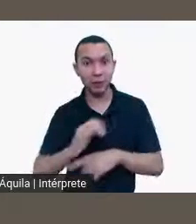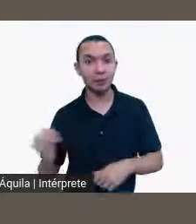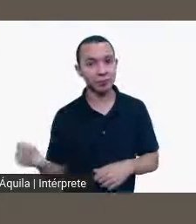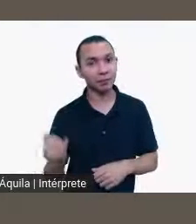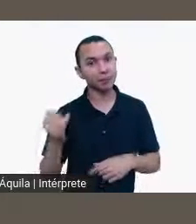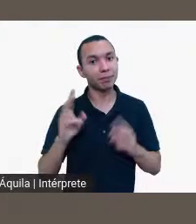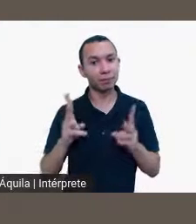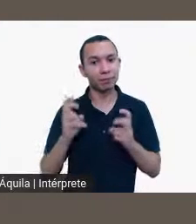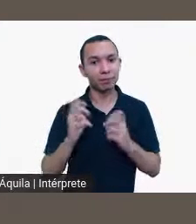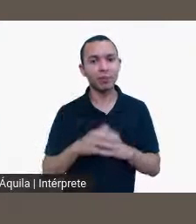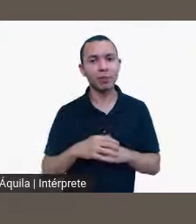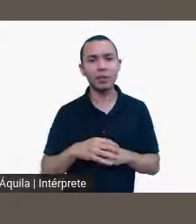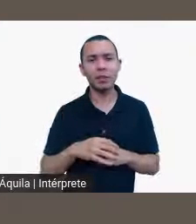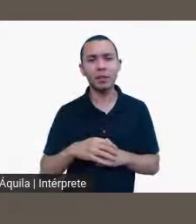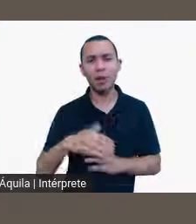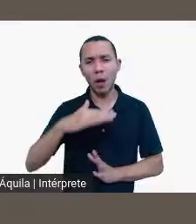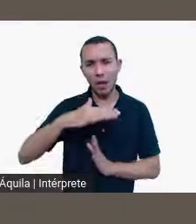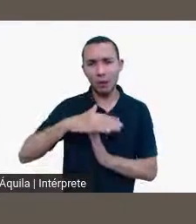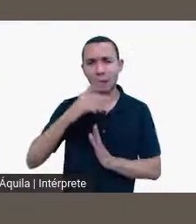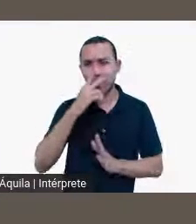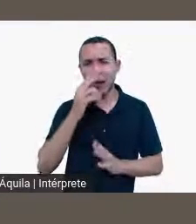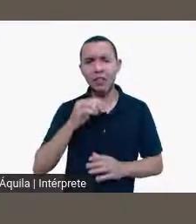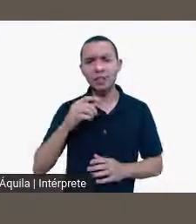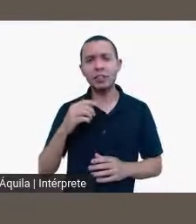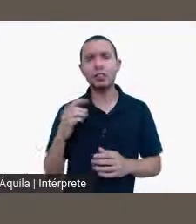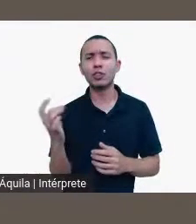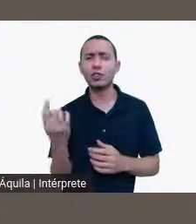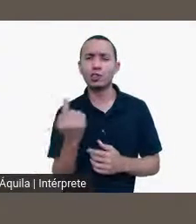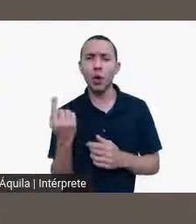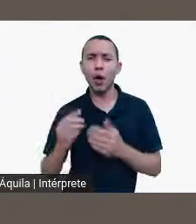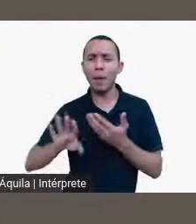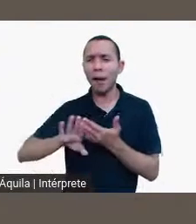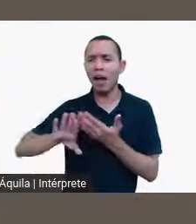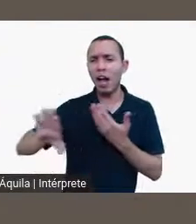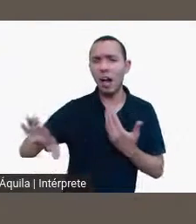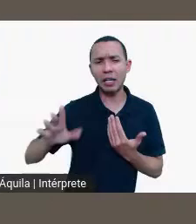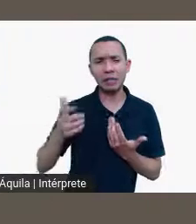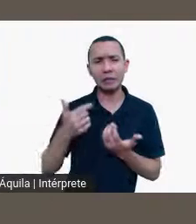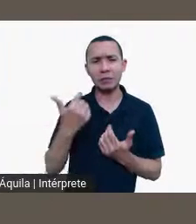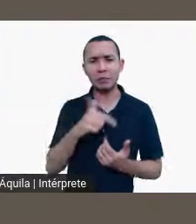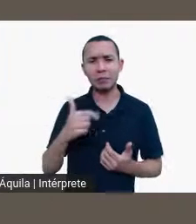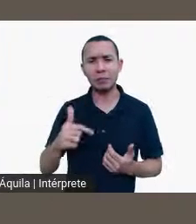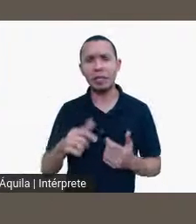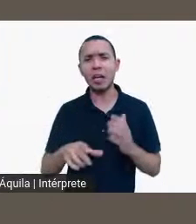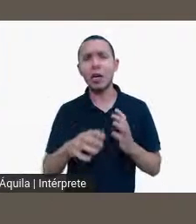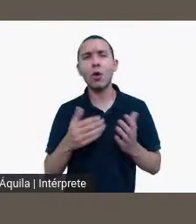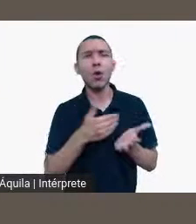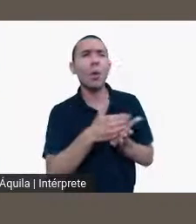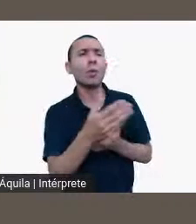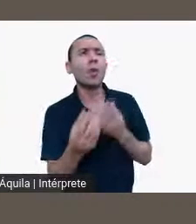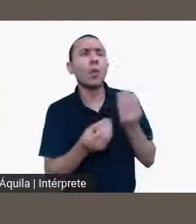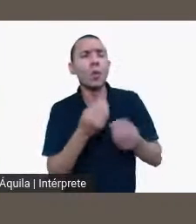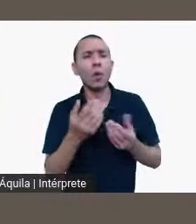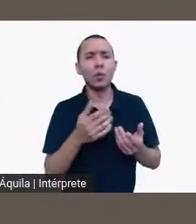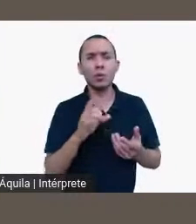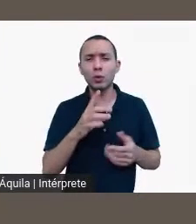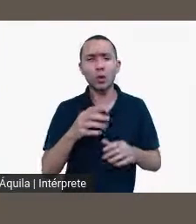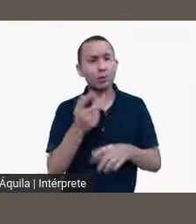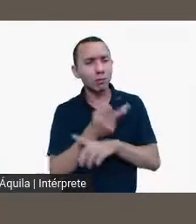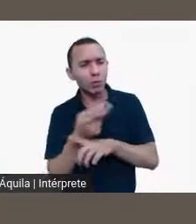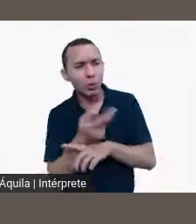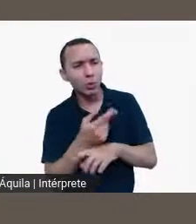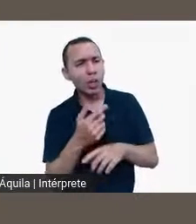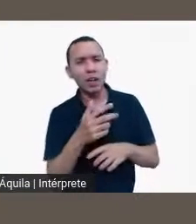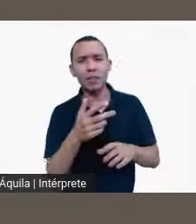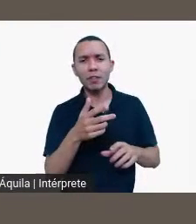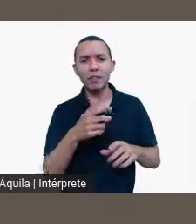Assim, limite parece isolado, sem ancestrais nem herdeiros, apenas se não buscarmos essas relações que nos fazem,